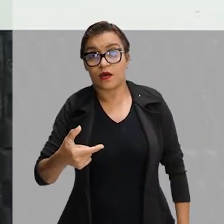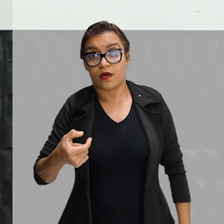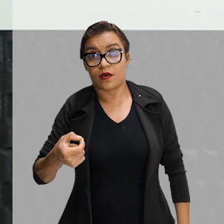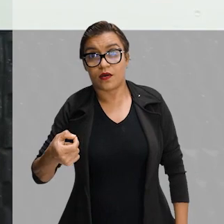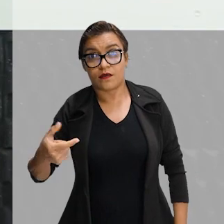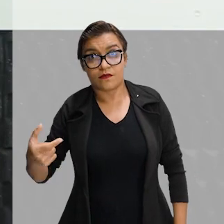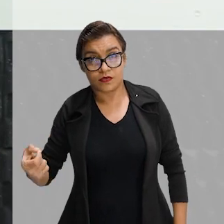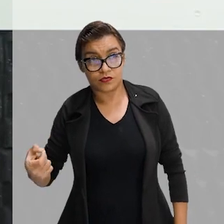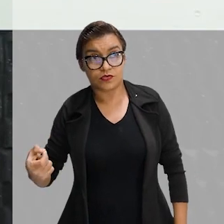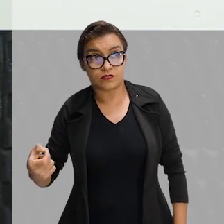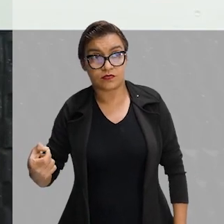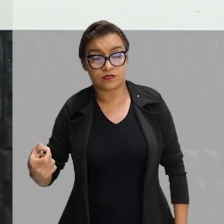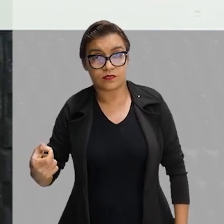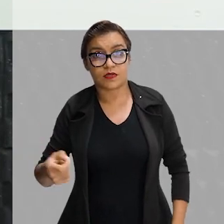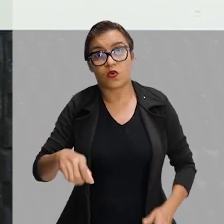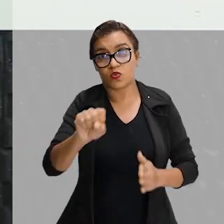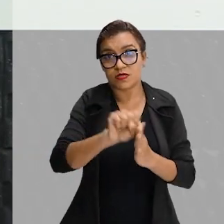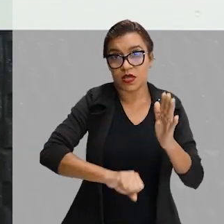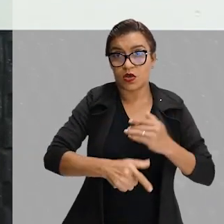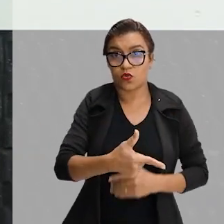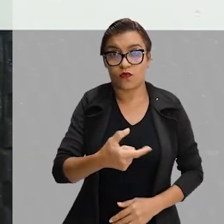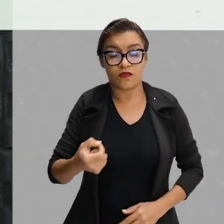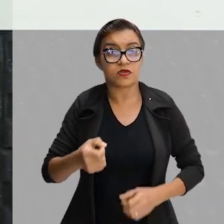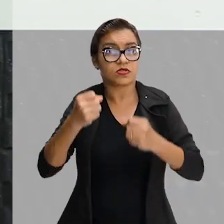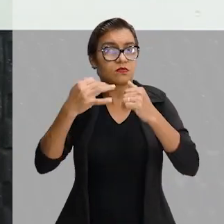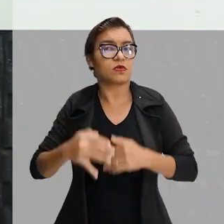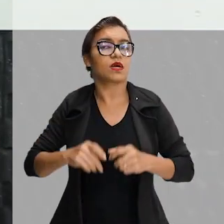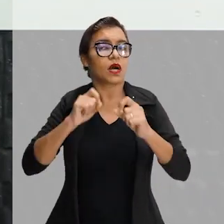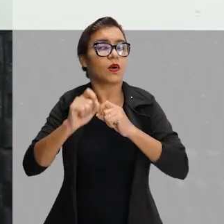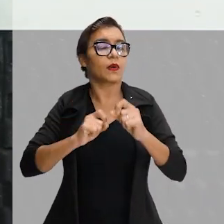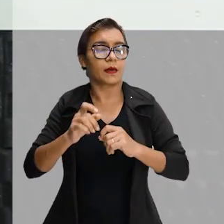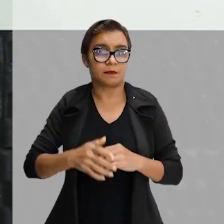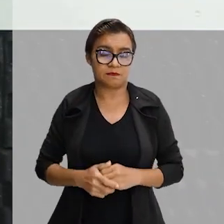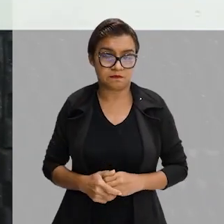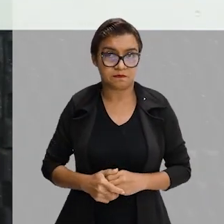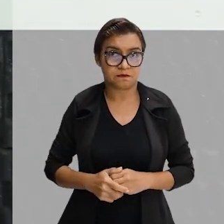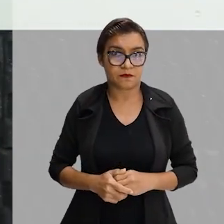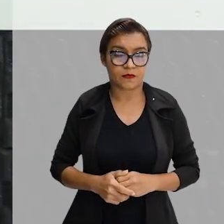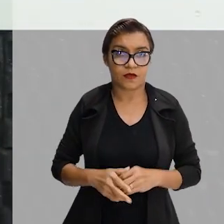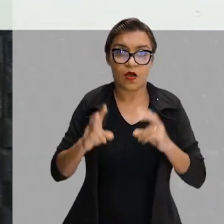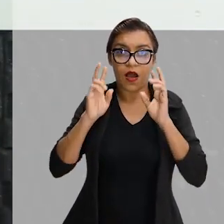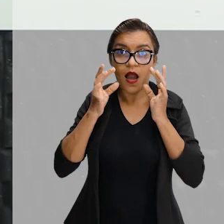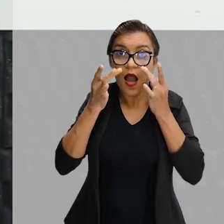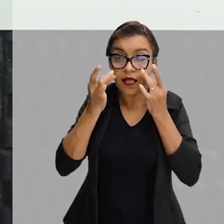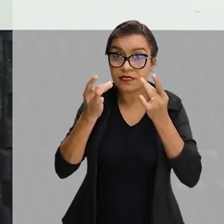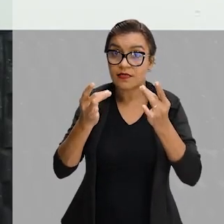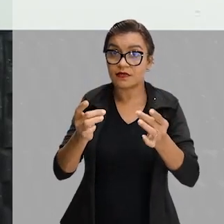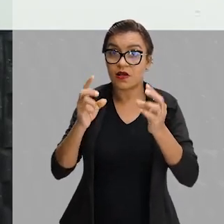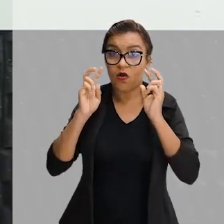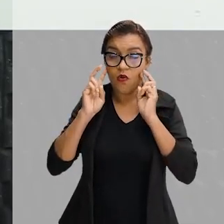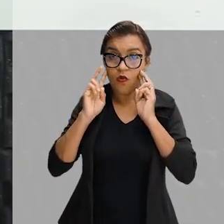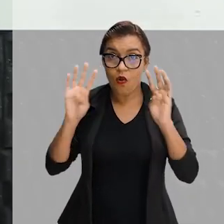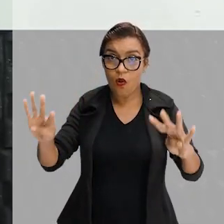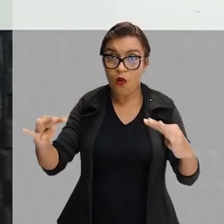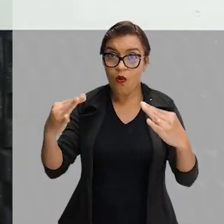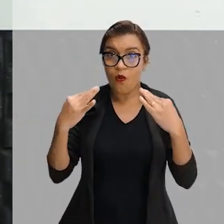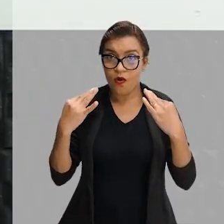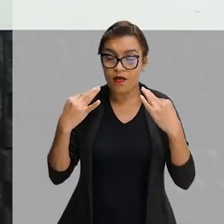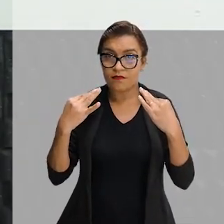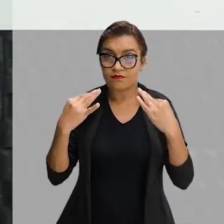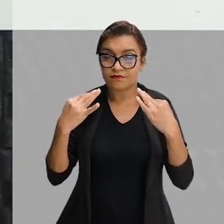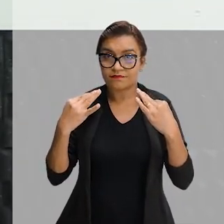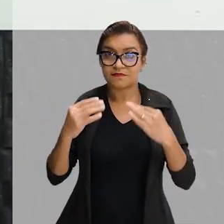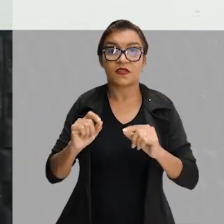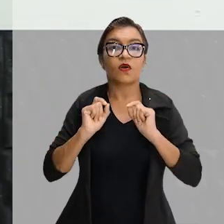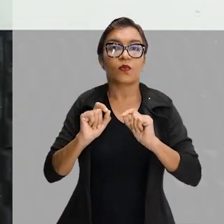de agroexportação. Mas aí eu quero salientar uma coisa para você. Olha para cá, ó. Olha para cá, não pisca. Quando eu falo